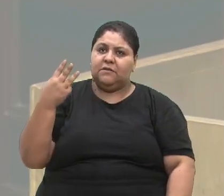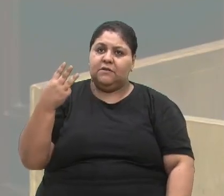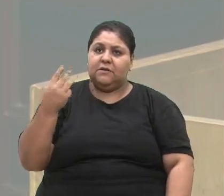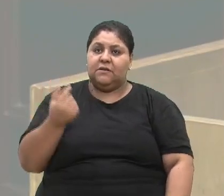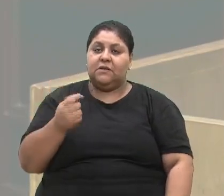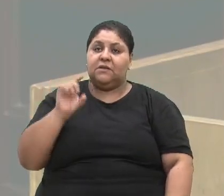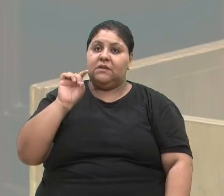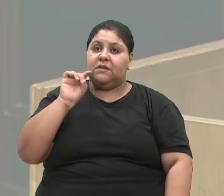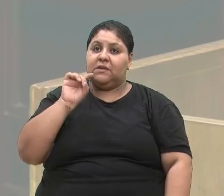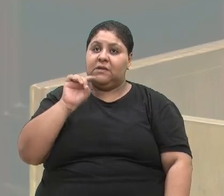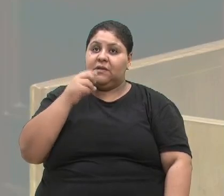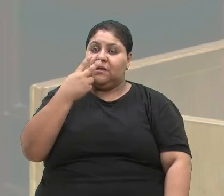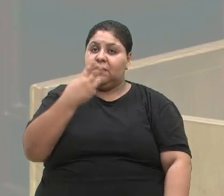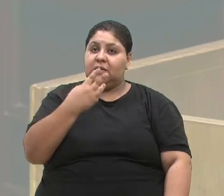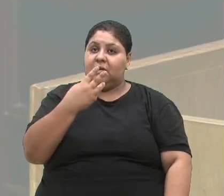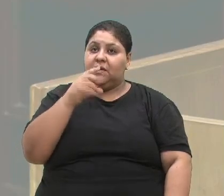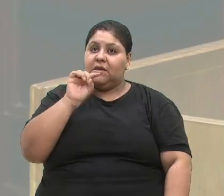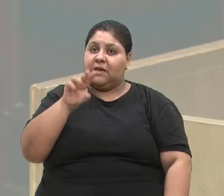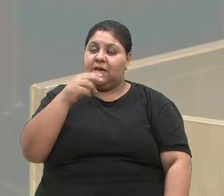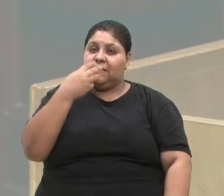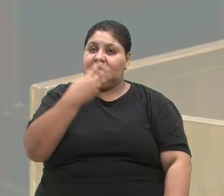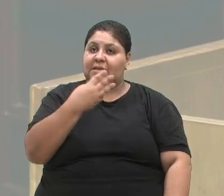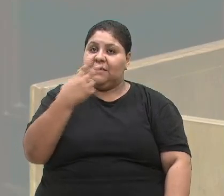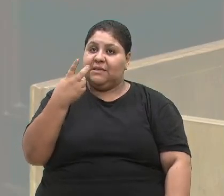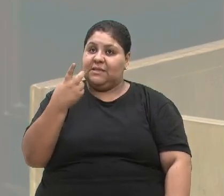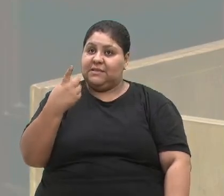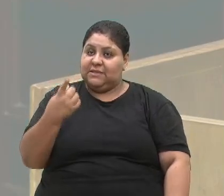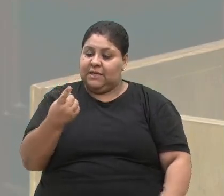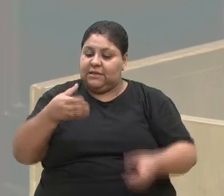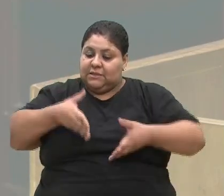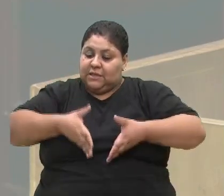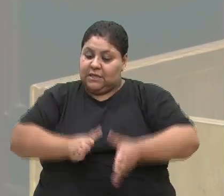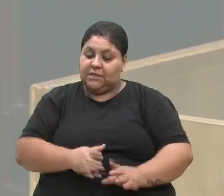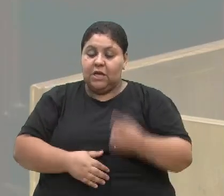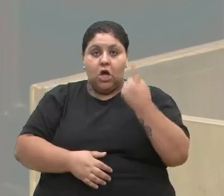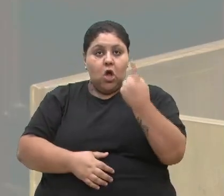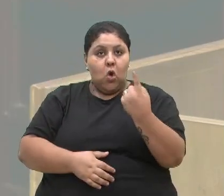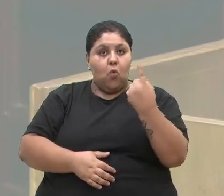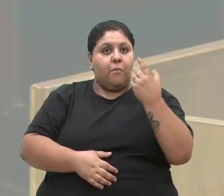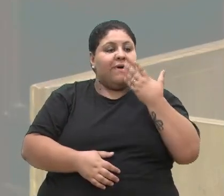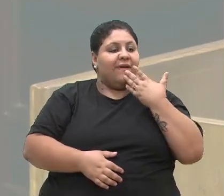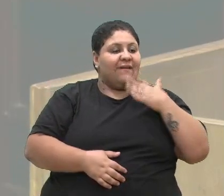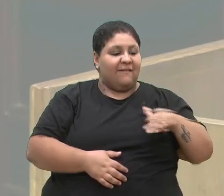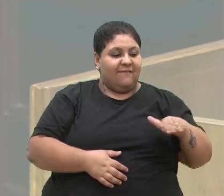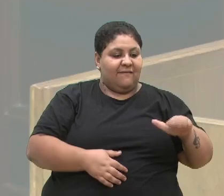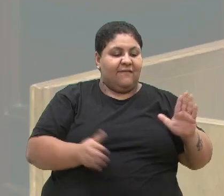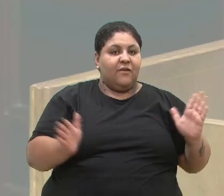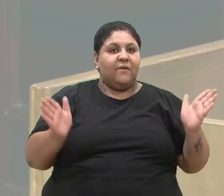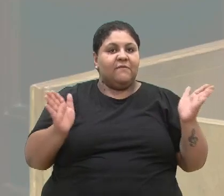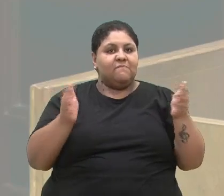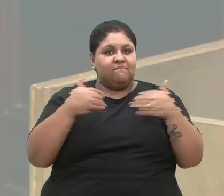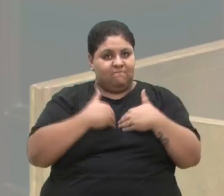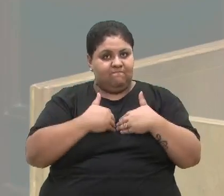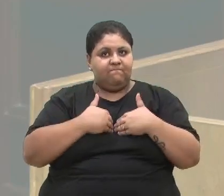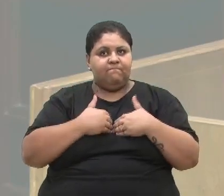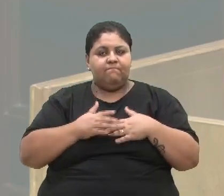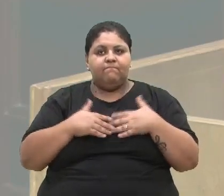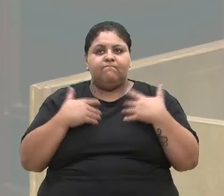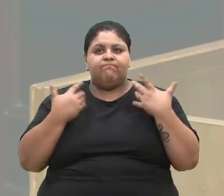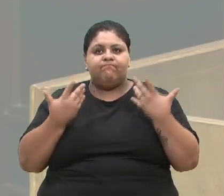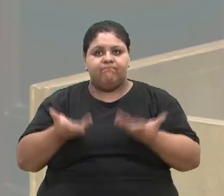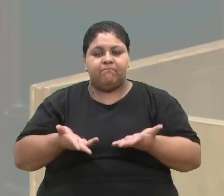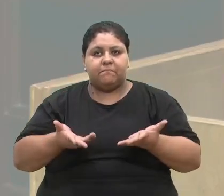que a cada 36 nascimentos, uma criança está no TEA. Então,